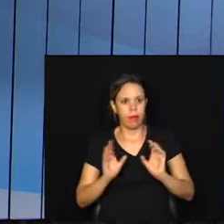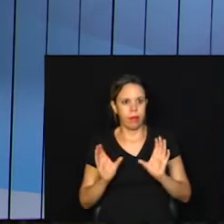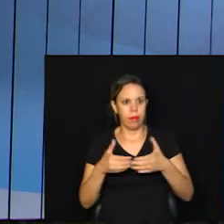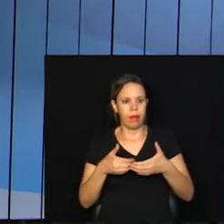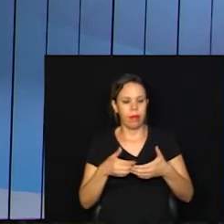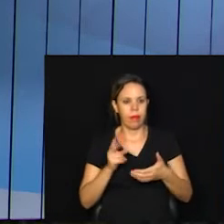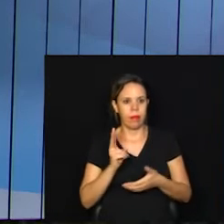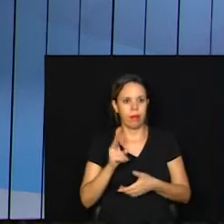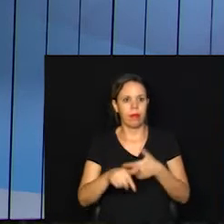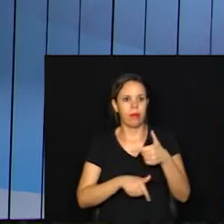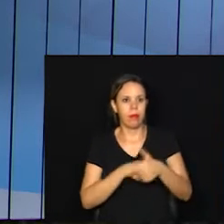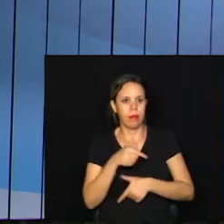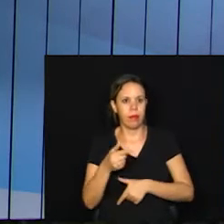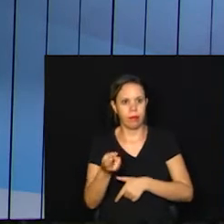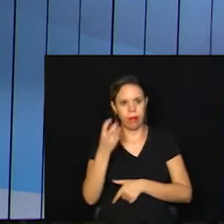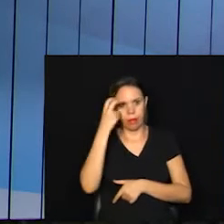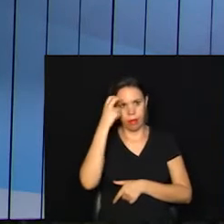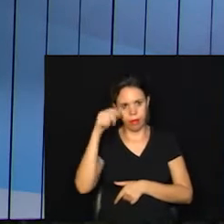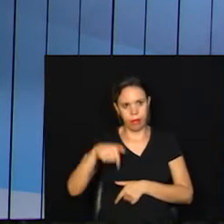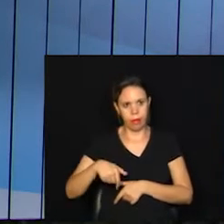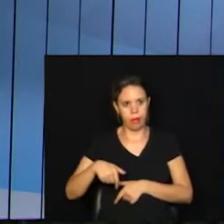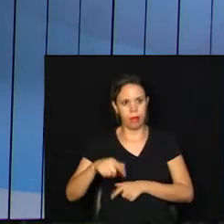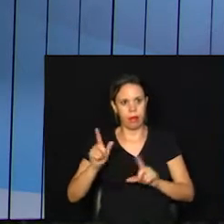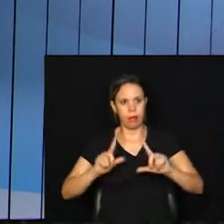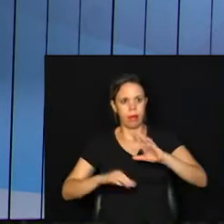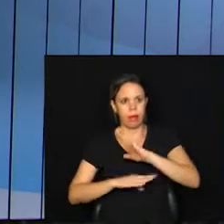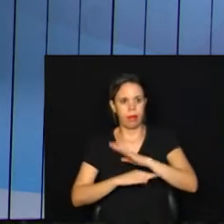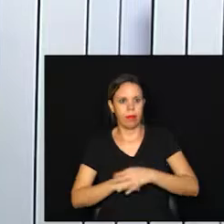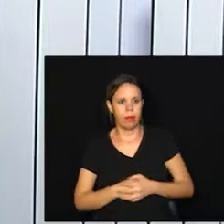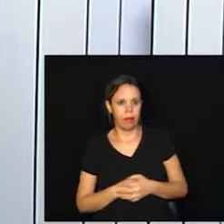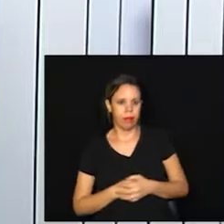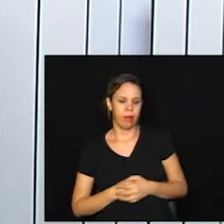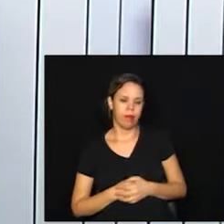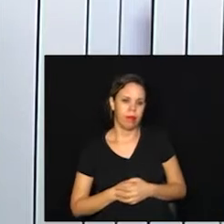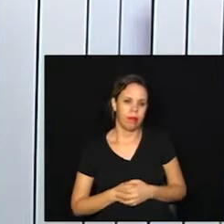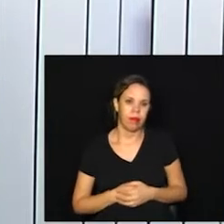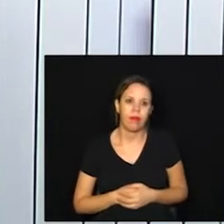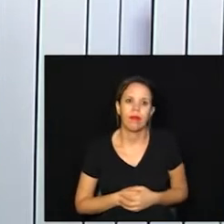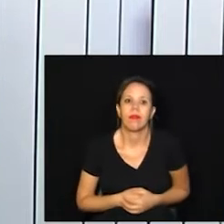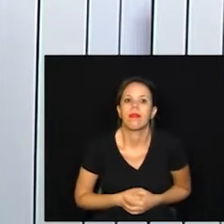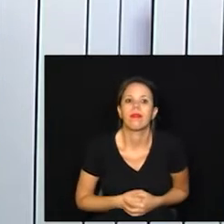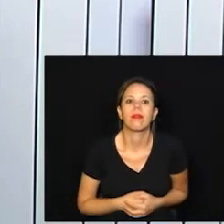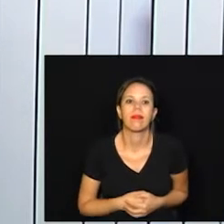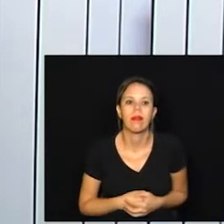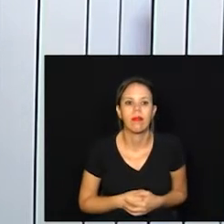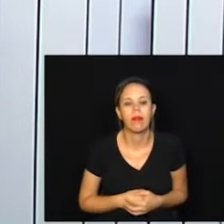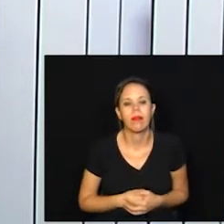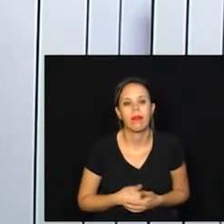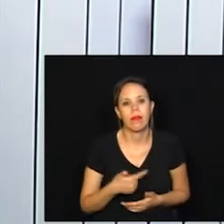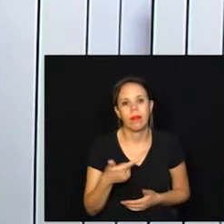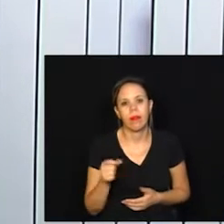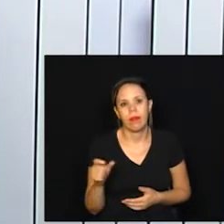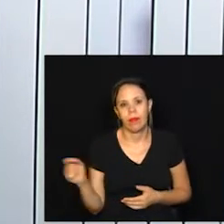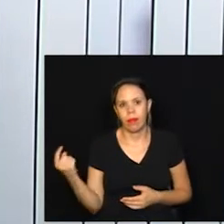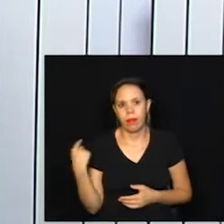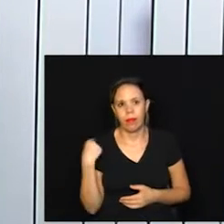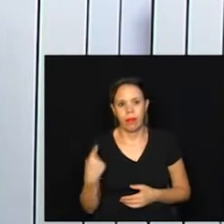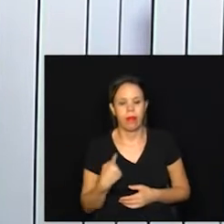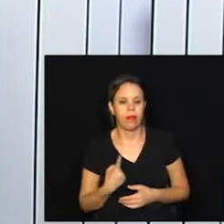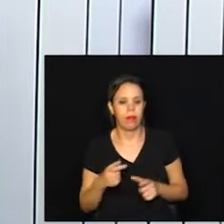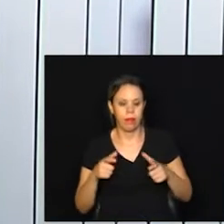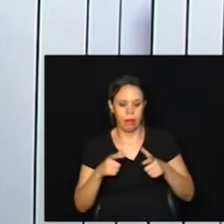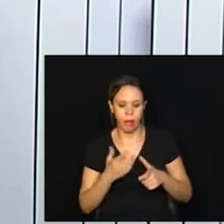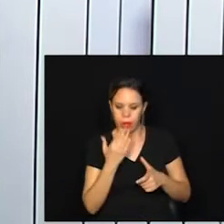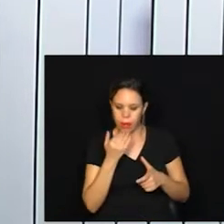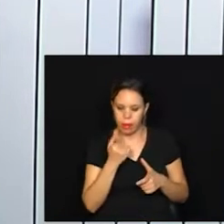Comissão Permanente de Cultura aqui na TV Câmara Campinas. E olha só, em 2020, o Bom Prato,